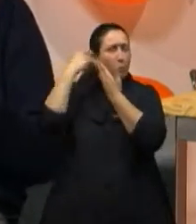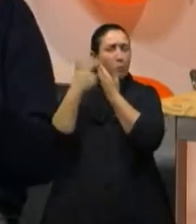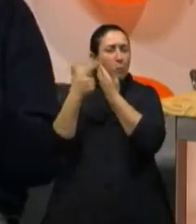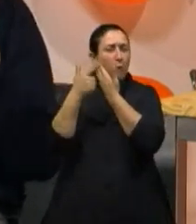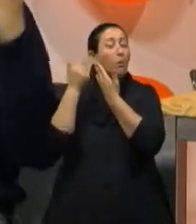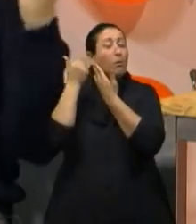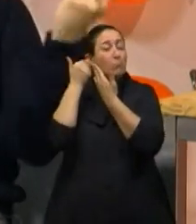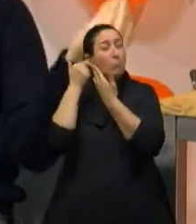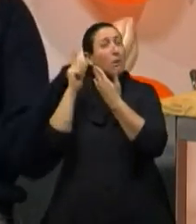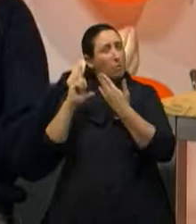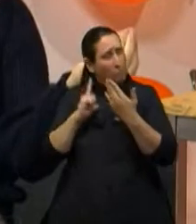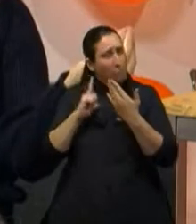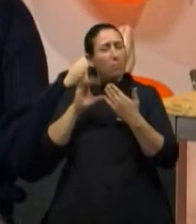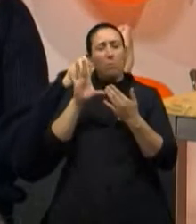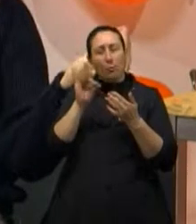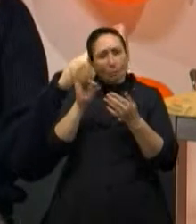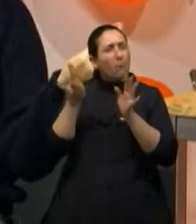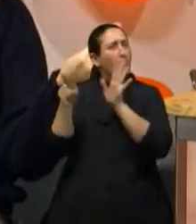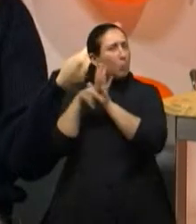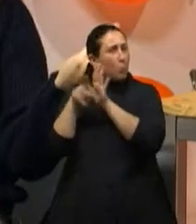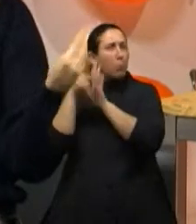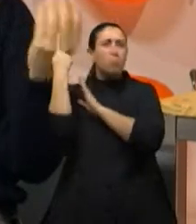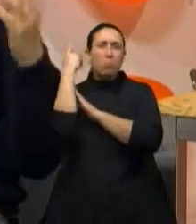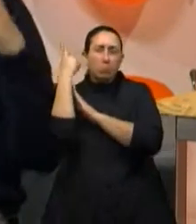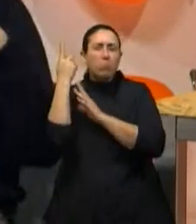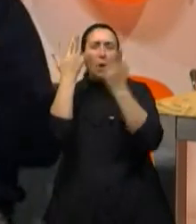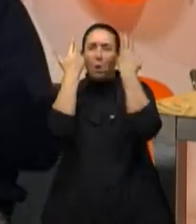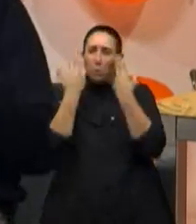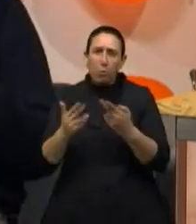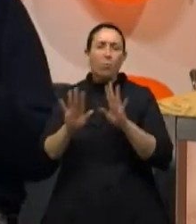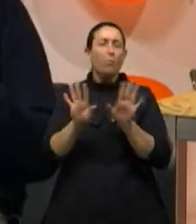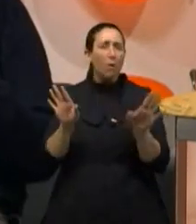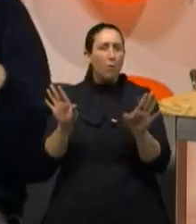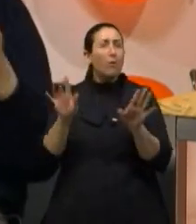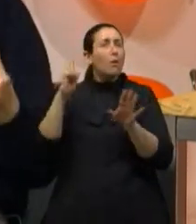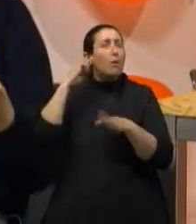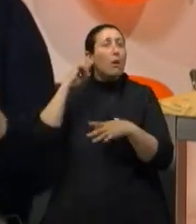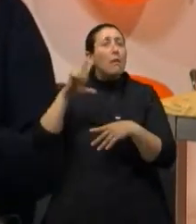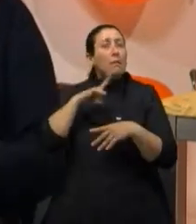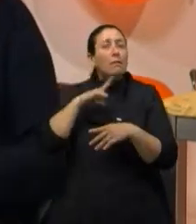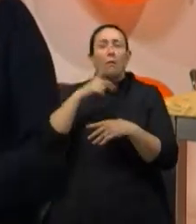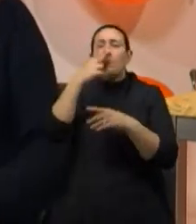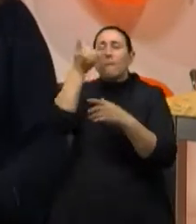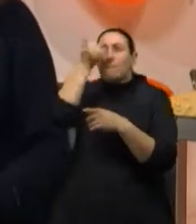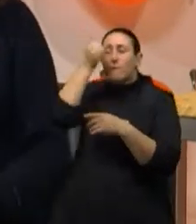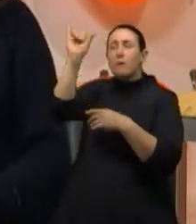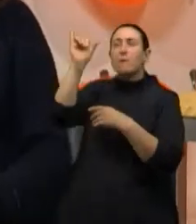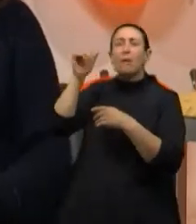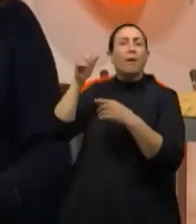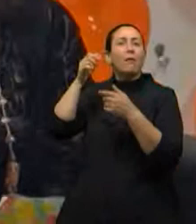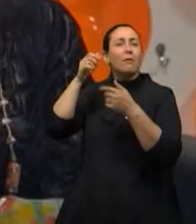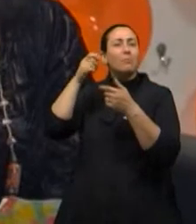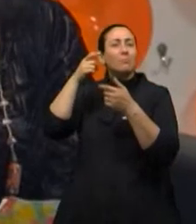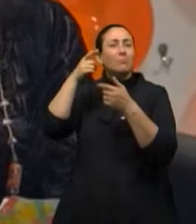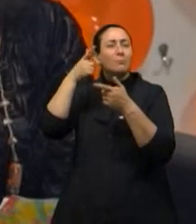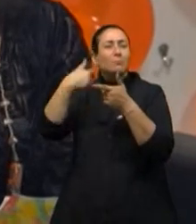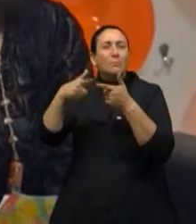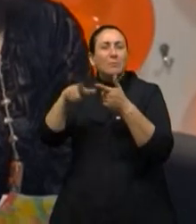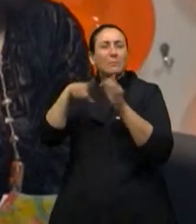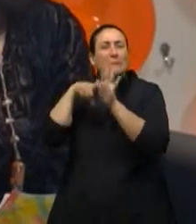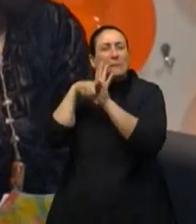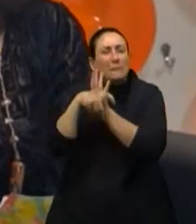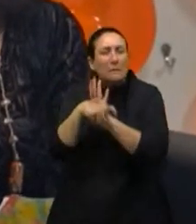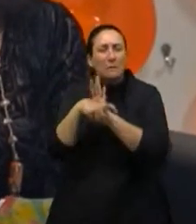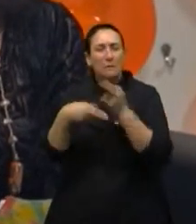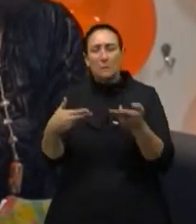lubrifica que tem antibióticos né ela protege de bacter agora Tu disseste uma coisa desculpa